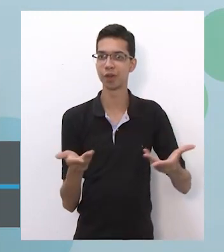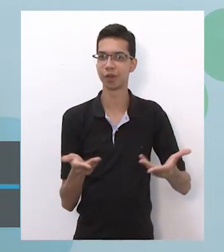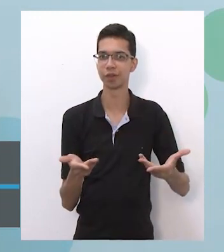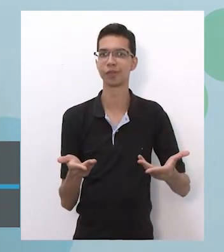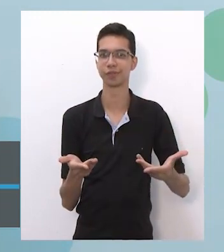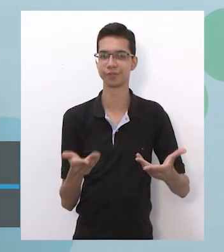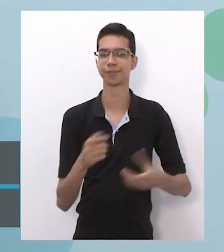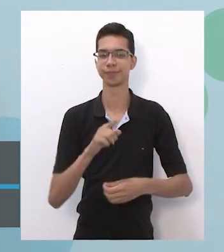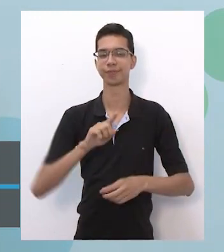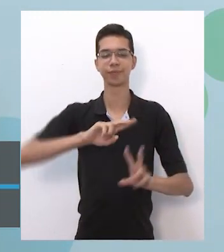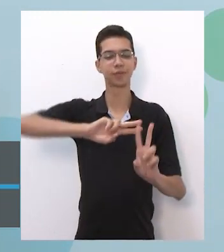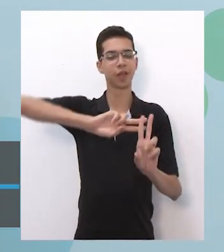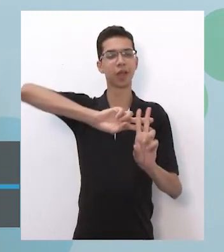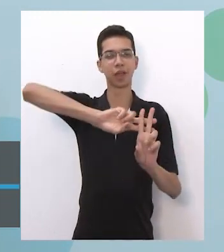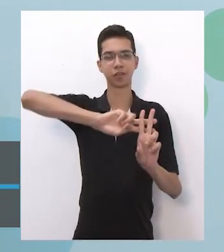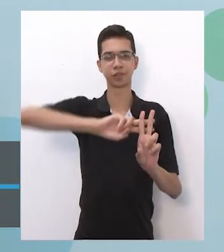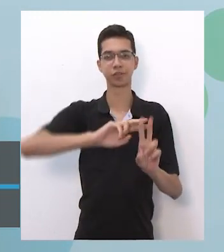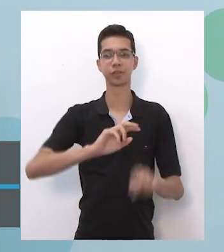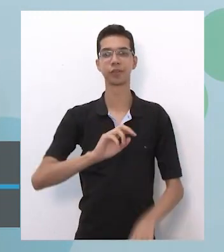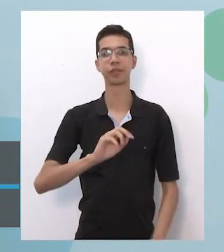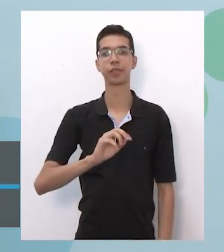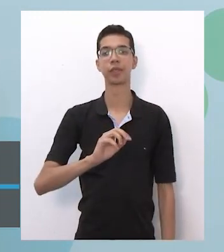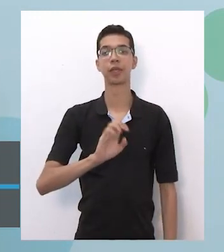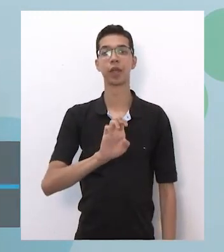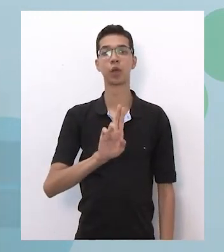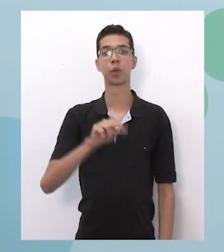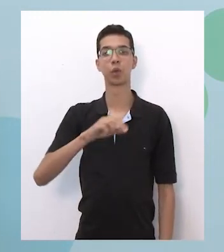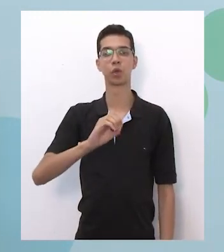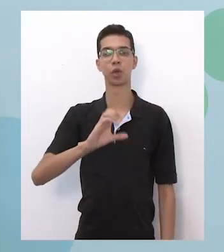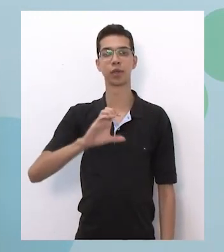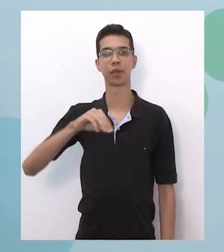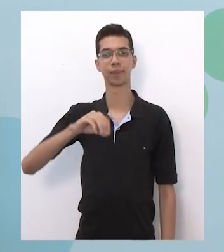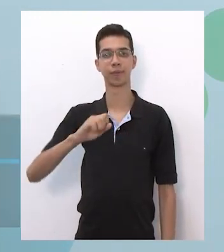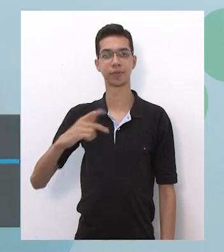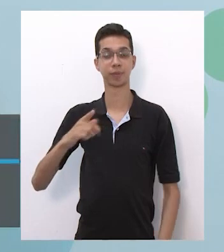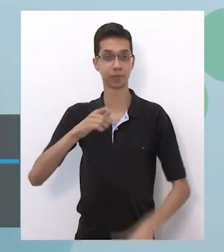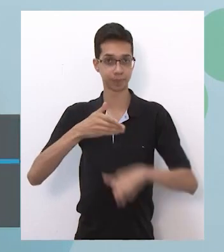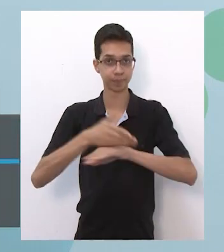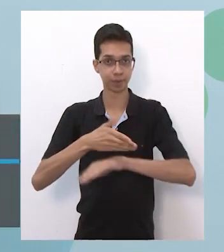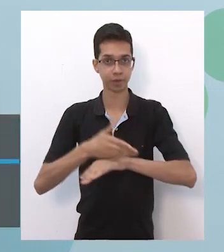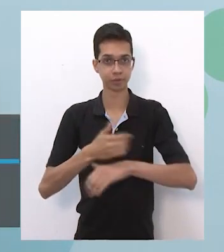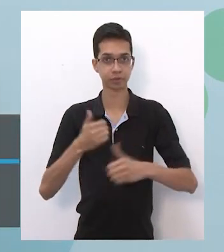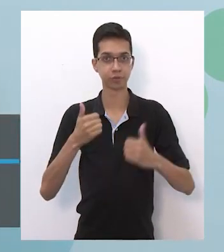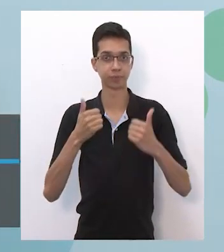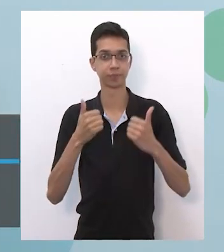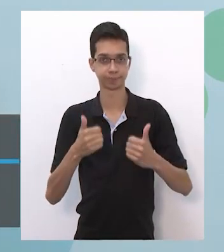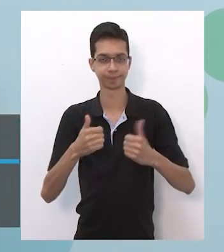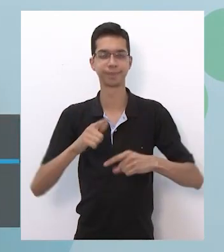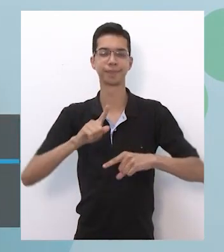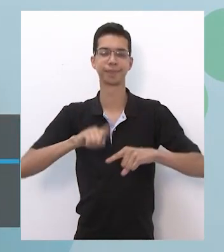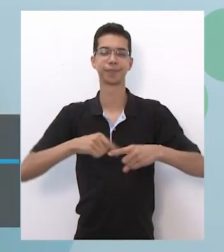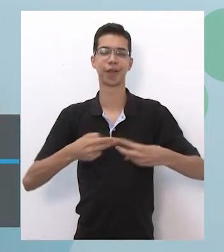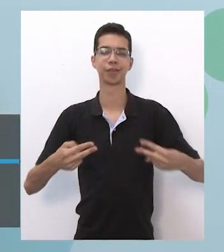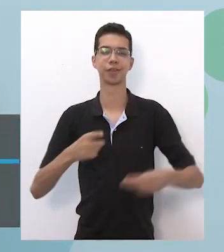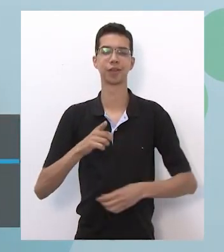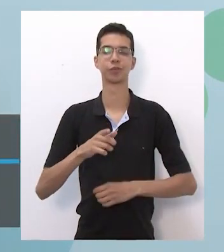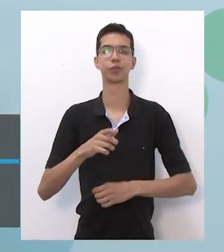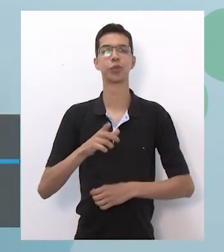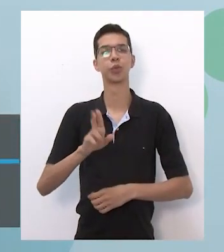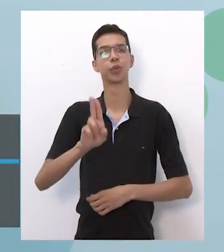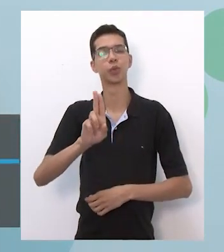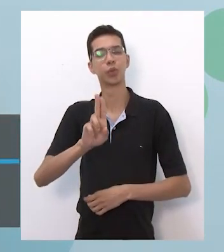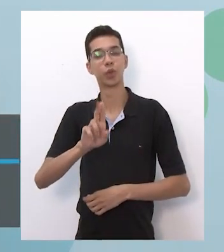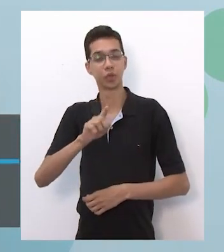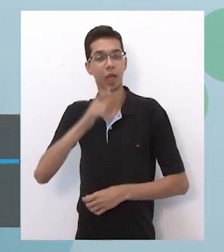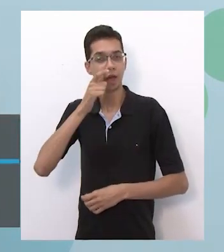colocar a hashtag, né, CIEBP sempre que vocês estiverem compartilhando o nosso material, que vocês estiverem nos auxiliando a divulgar